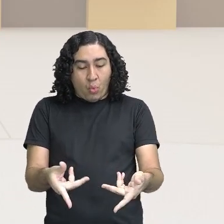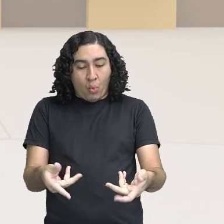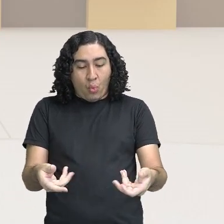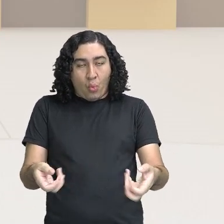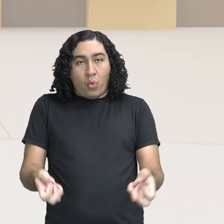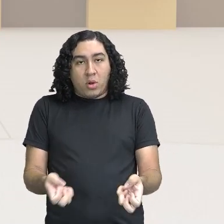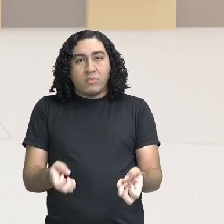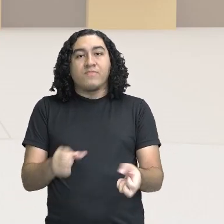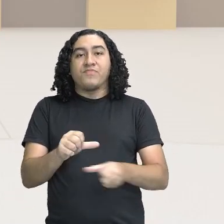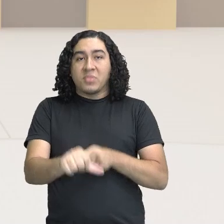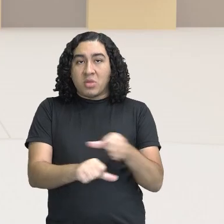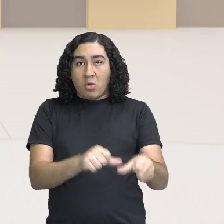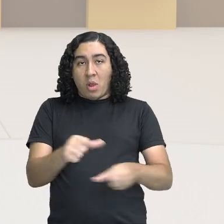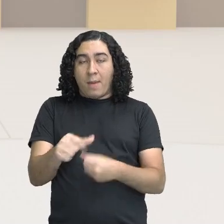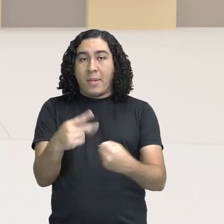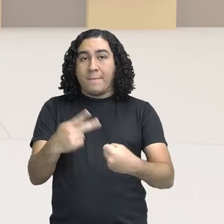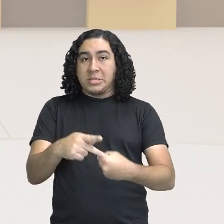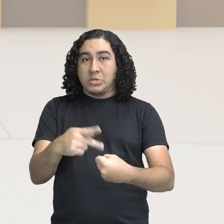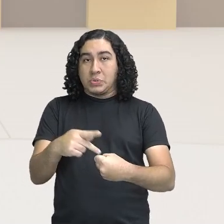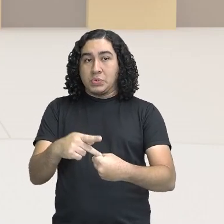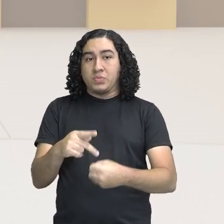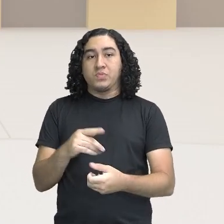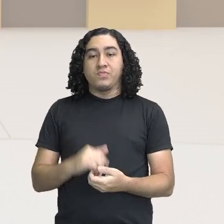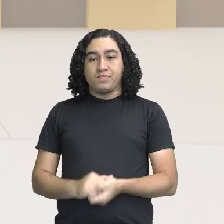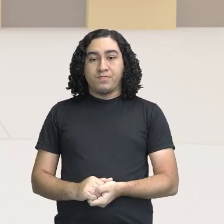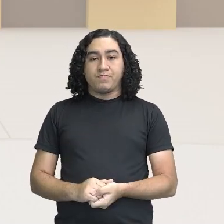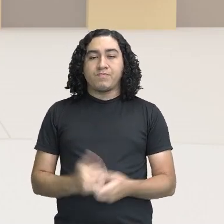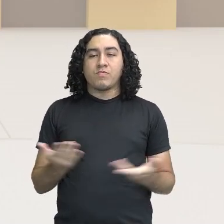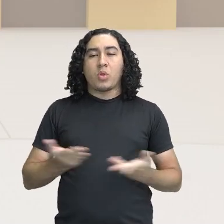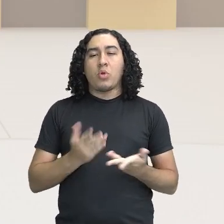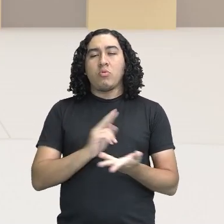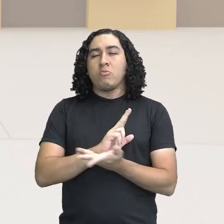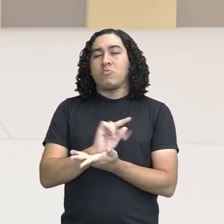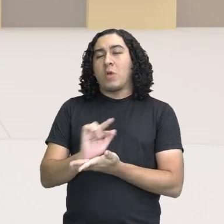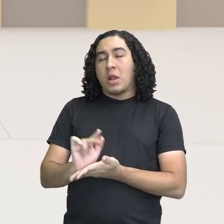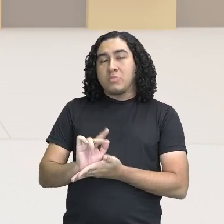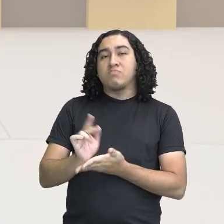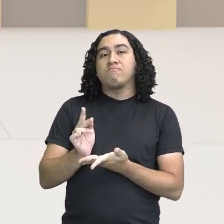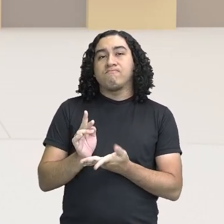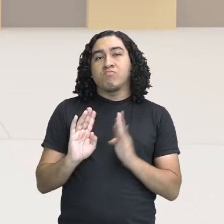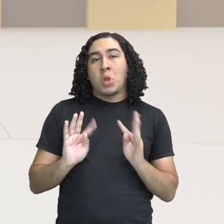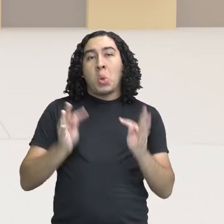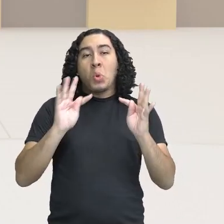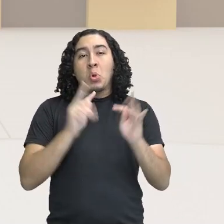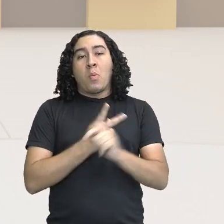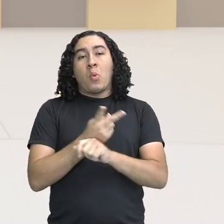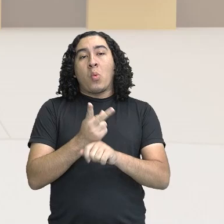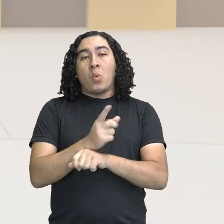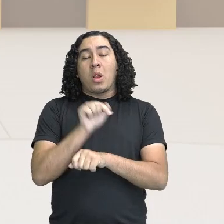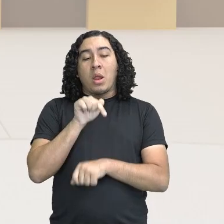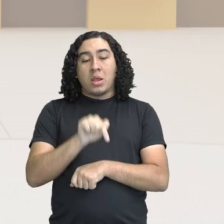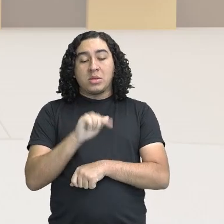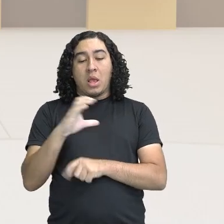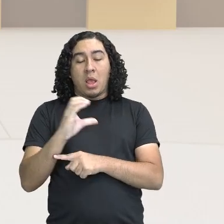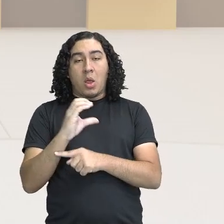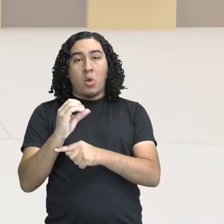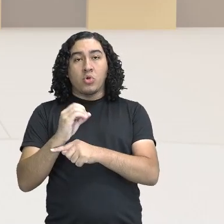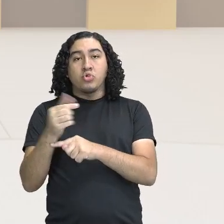formou o combustível fóssil. Então, hoje várias tecnologias estão procurando trazer esse CO2